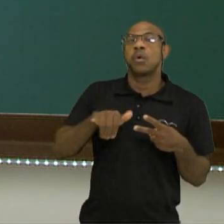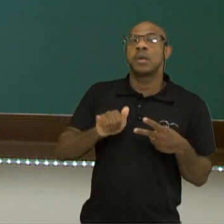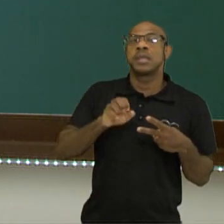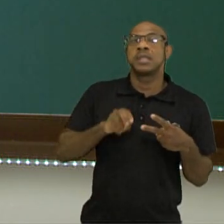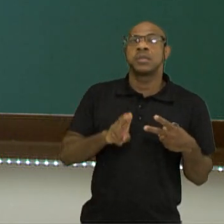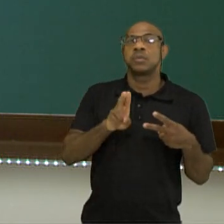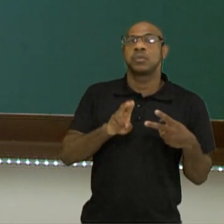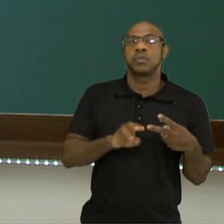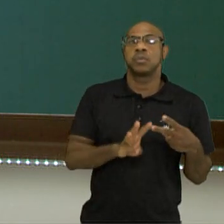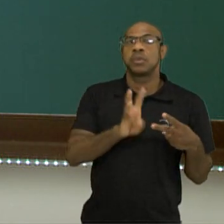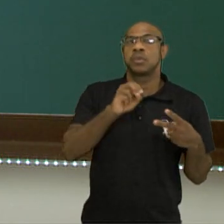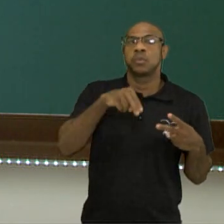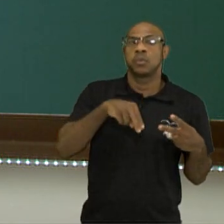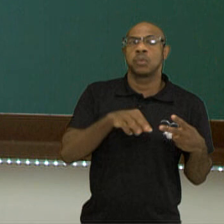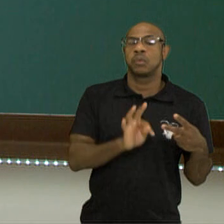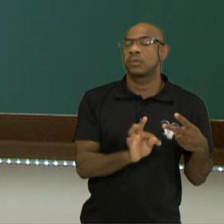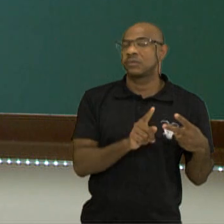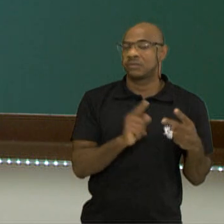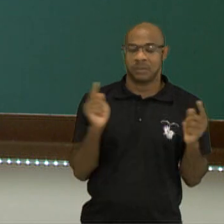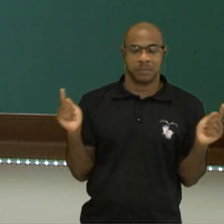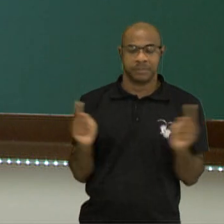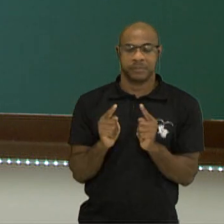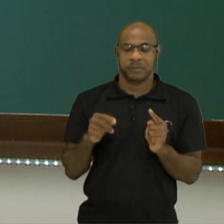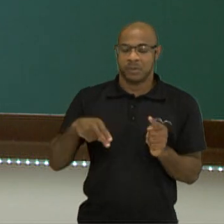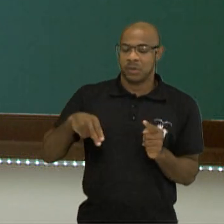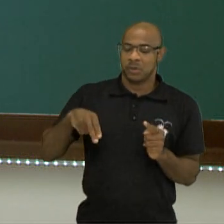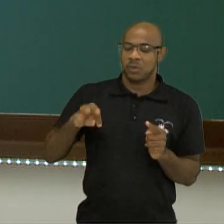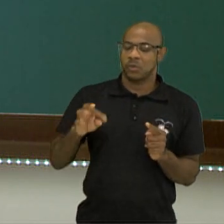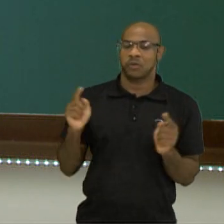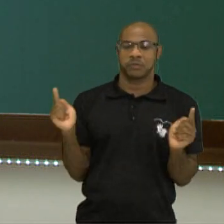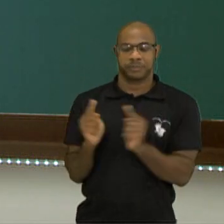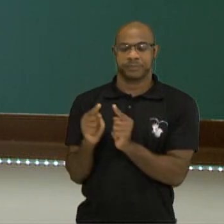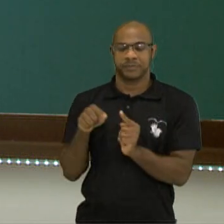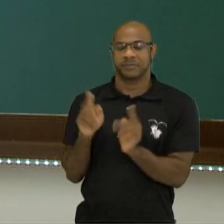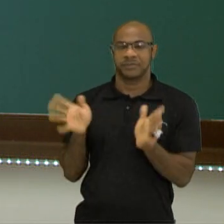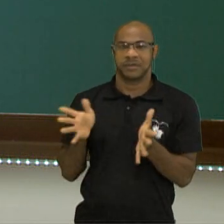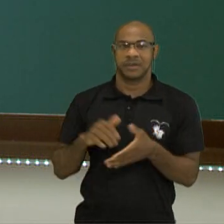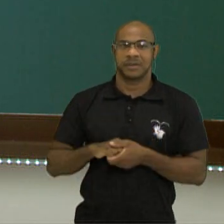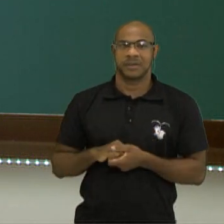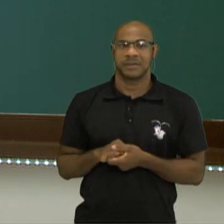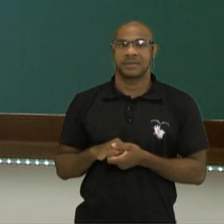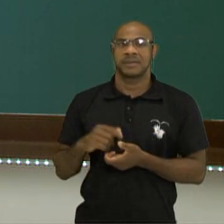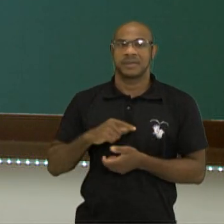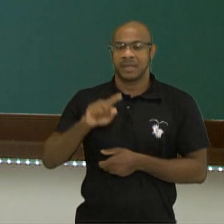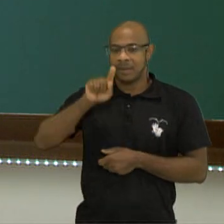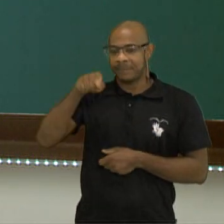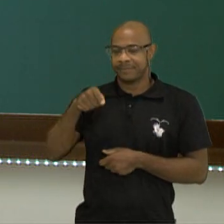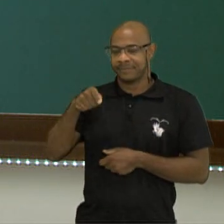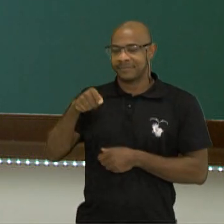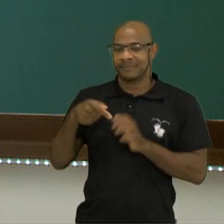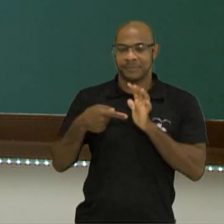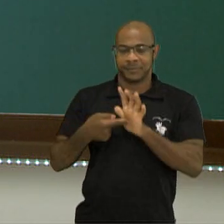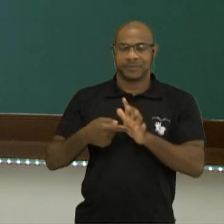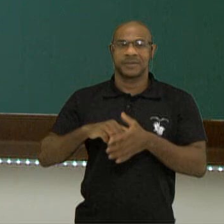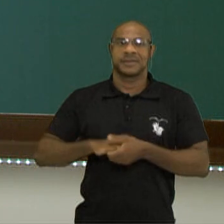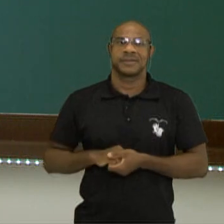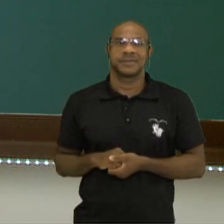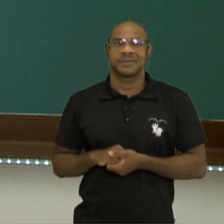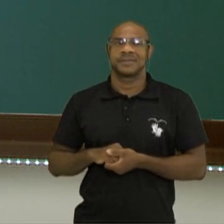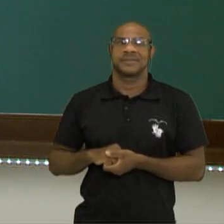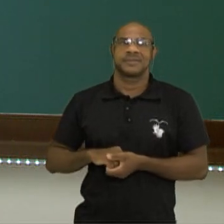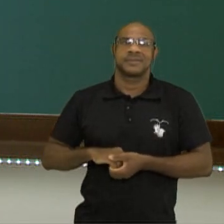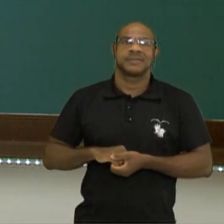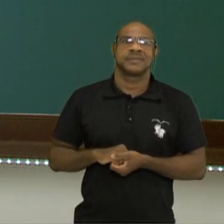já está com o will e o not abreviado, ok? Por isso que nós temos ali o apóstrofo sinalizando. Você deve se